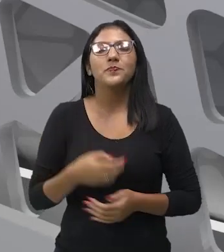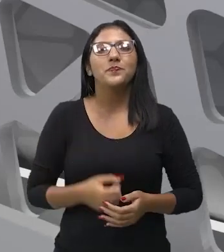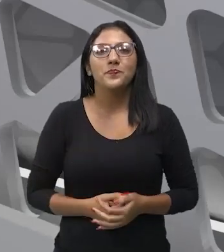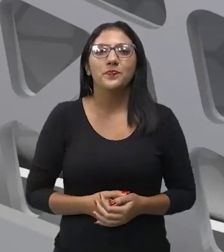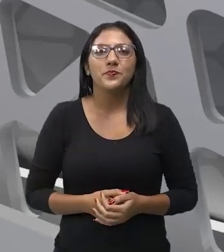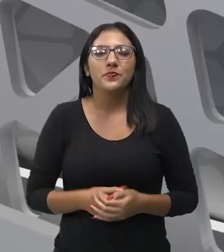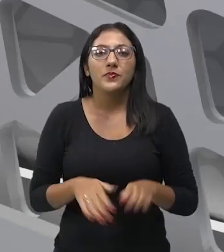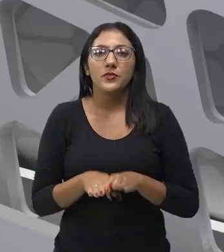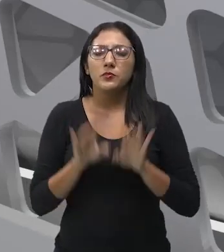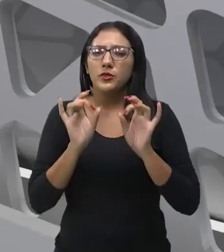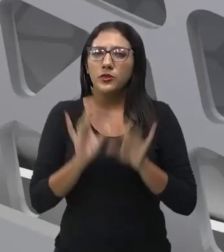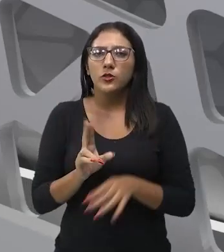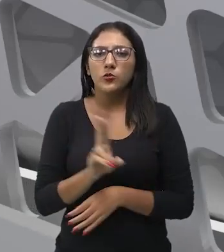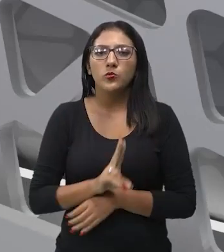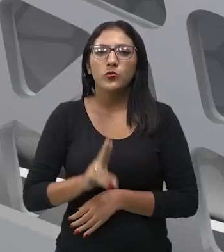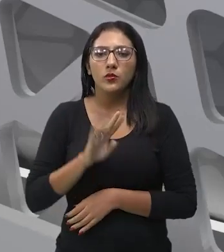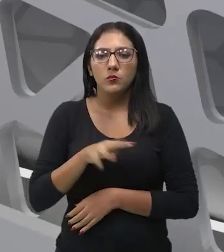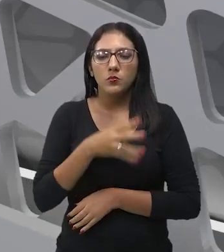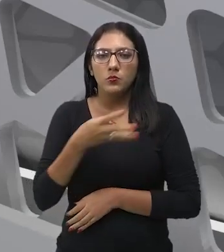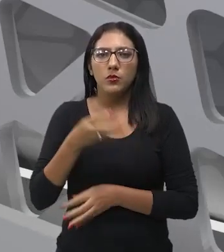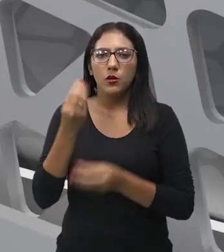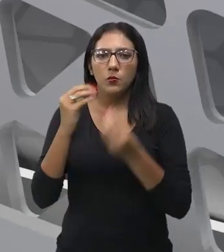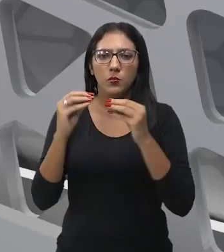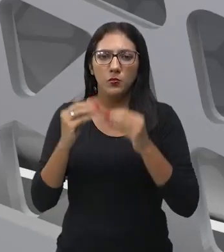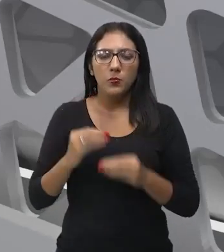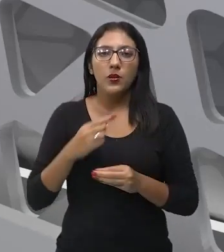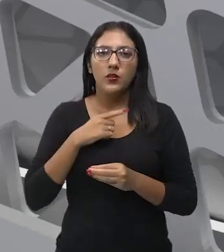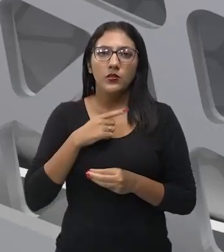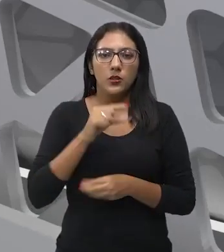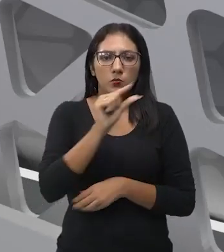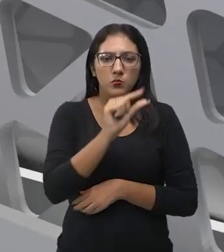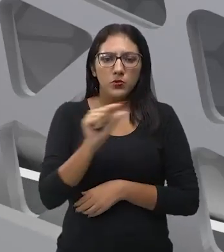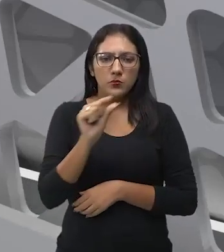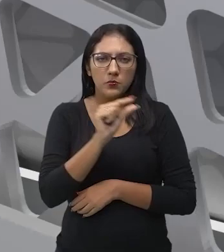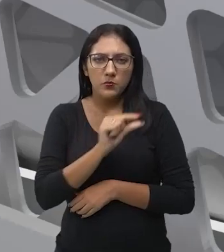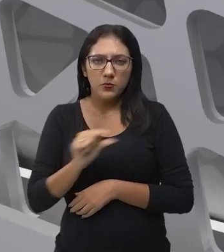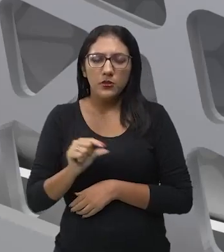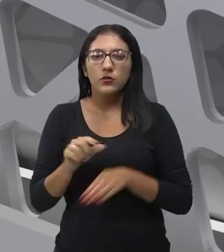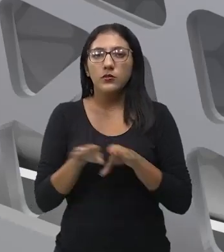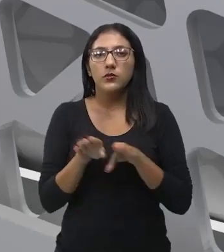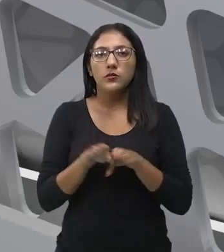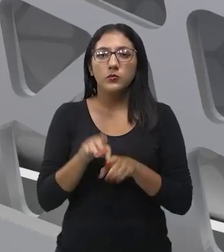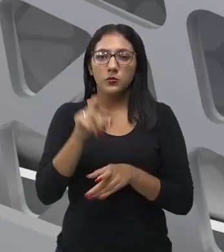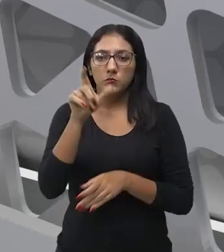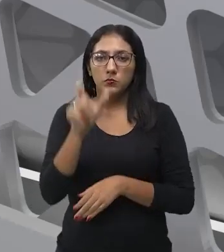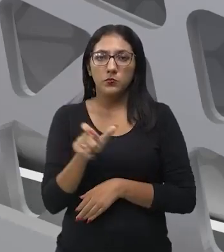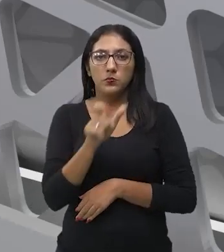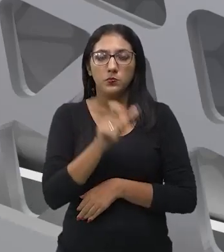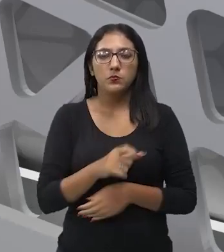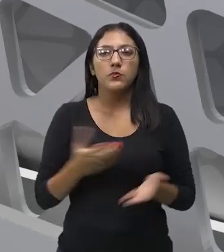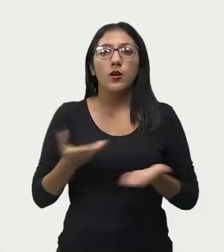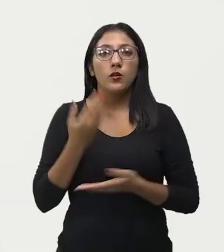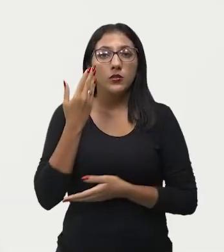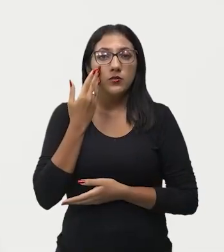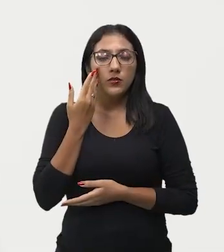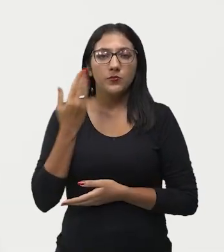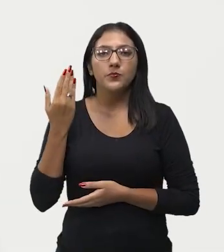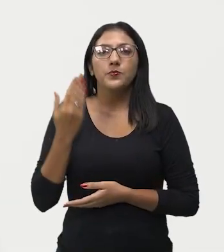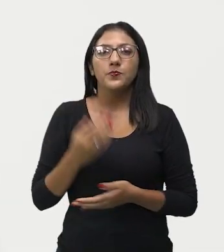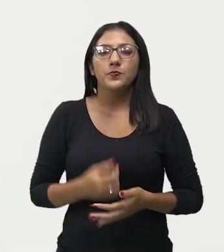E em especial, né, uma tabela distribuída, claro, em linhas e colunas, tá legal? Temos aqui um exemplo na tela de uma